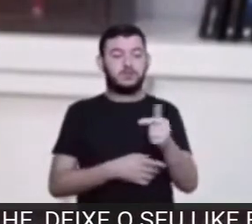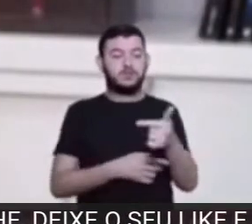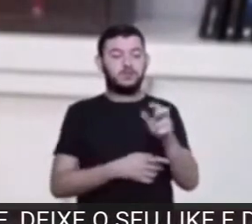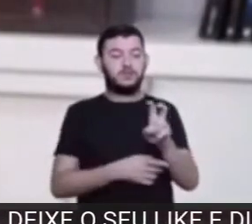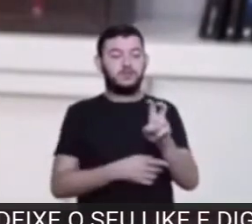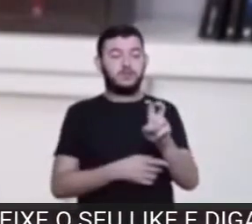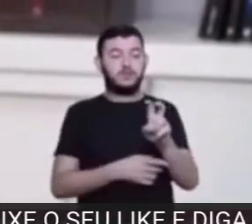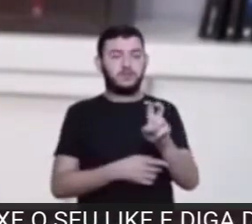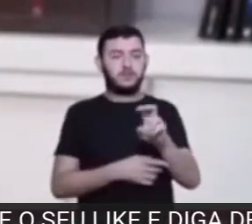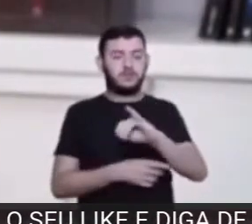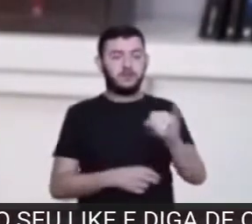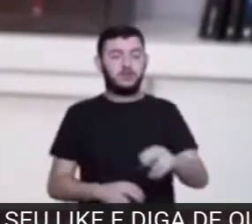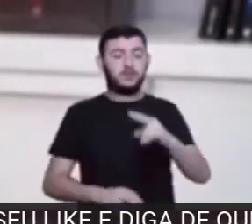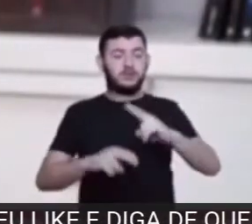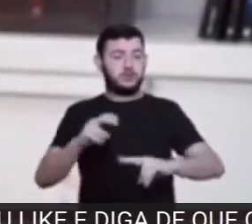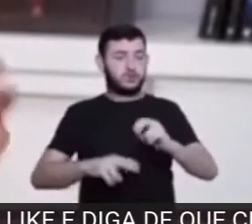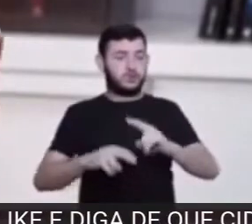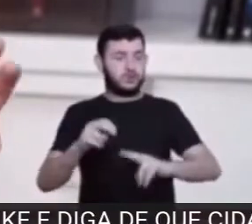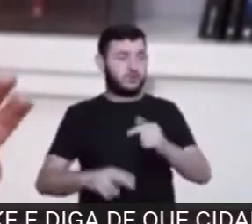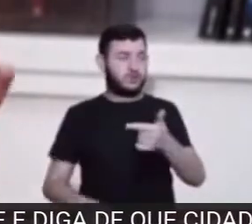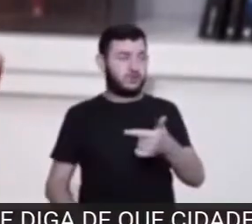de 2001.